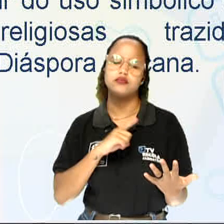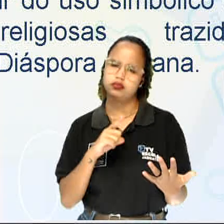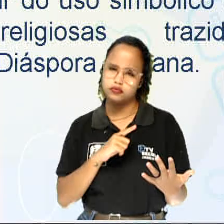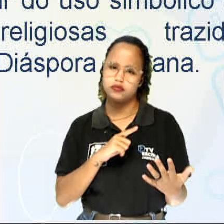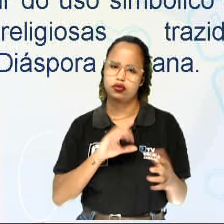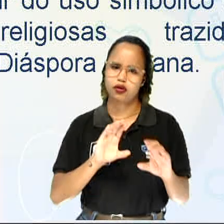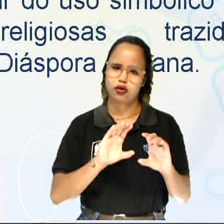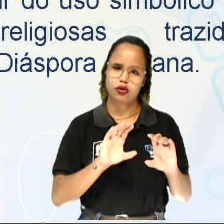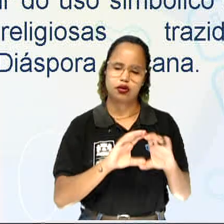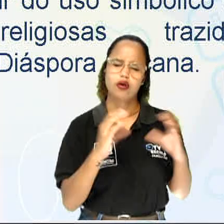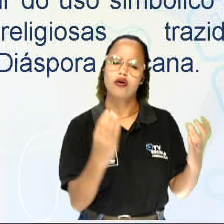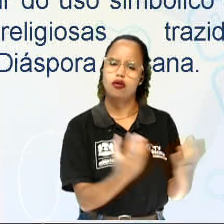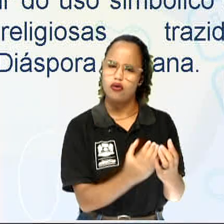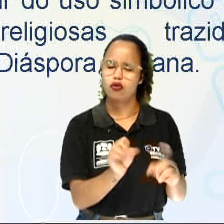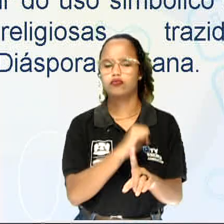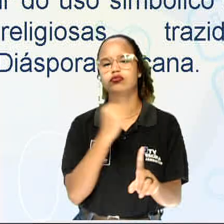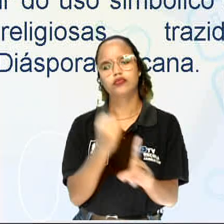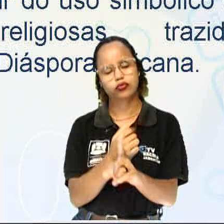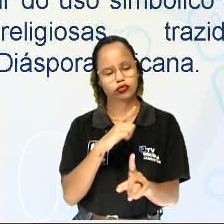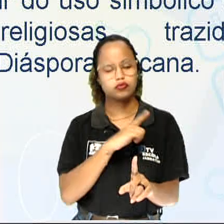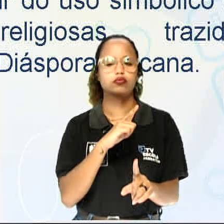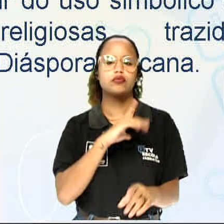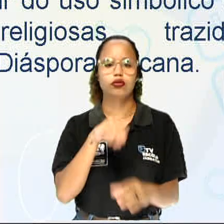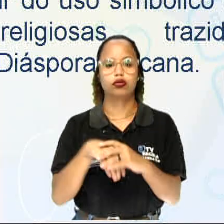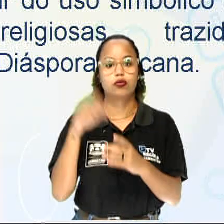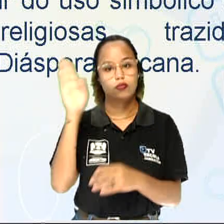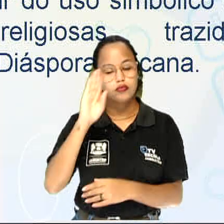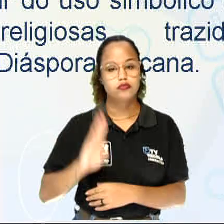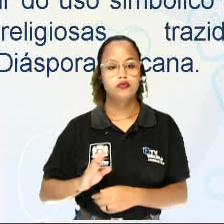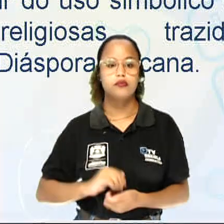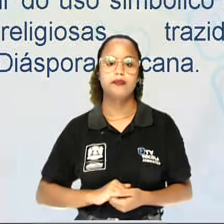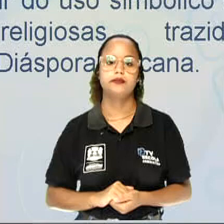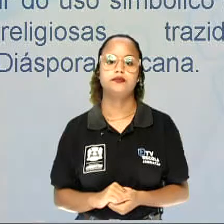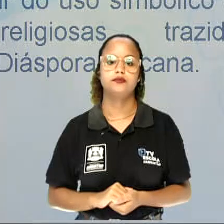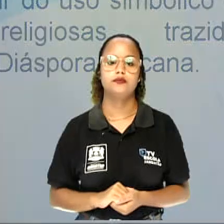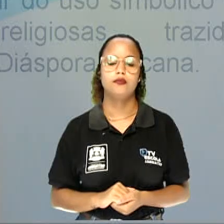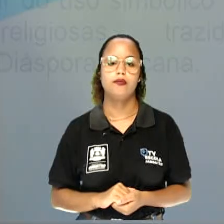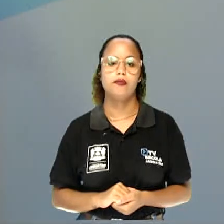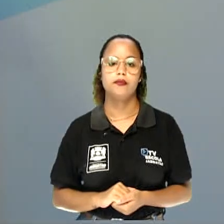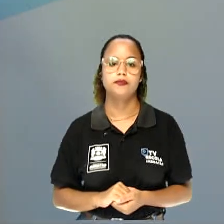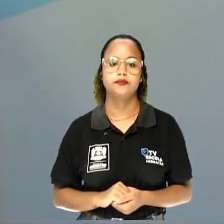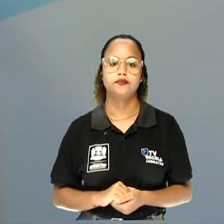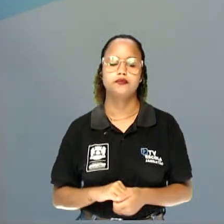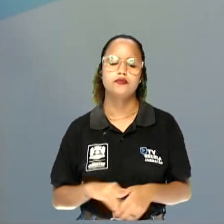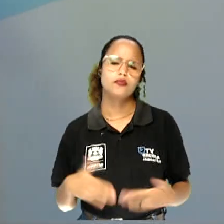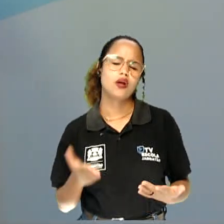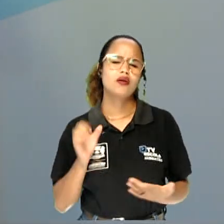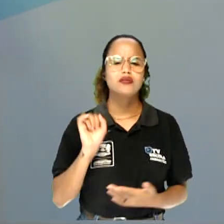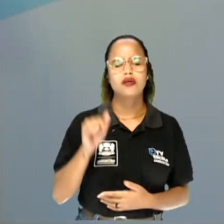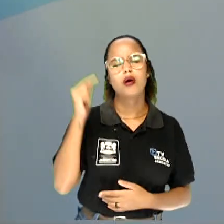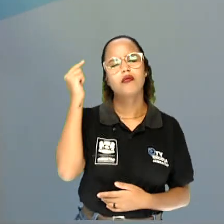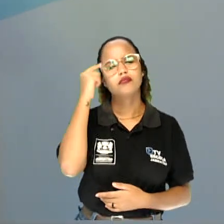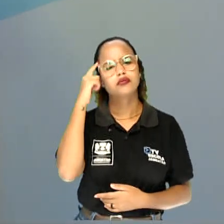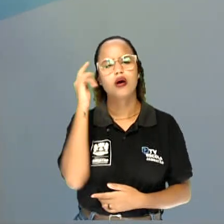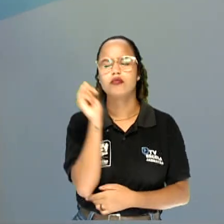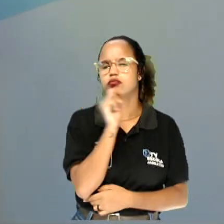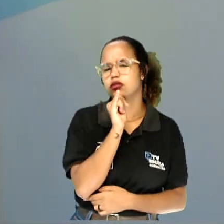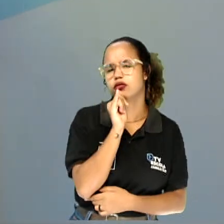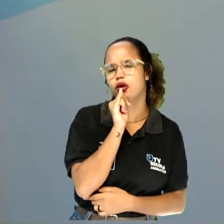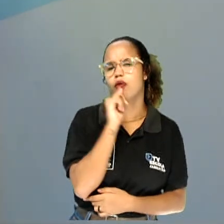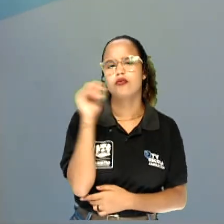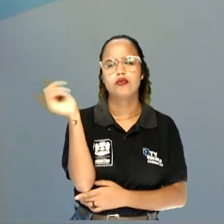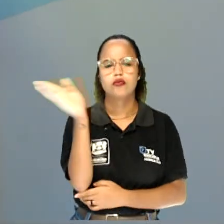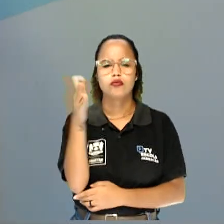classes sociais que existiam na sociedade brasileira, não é isso? Se a gente fosse pensar, por exemplo, numa